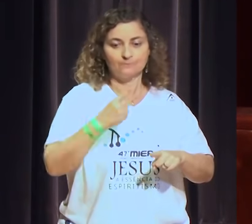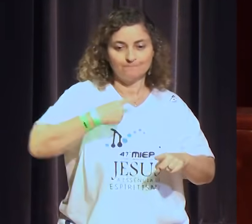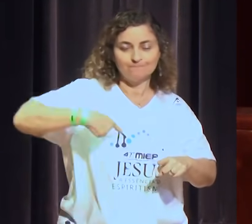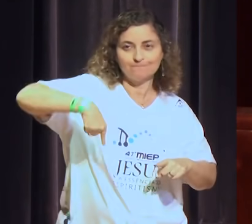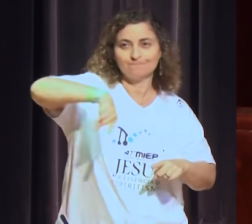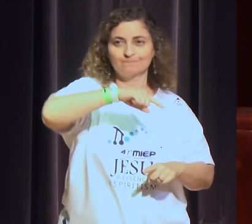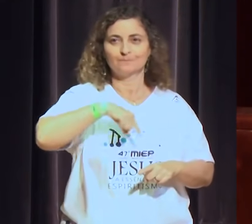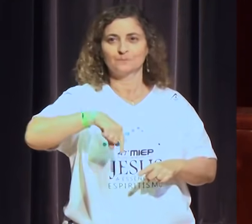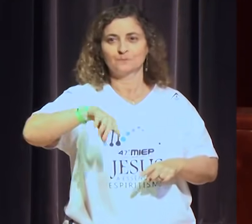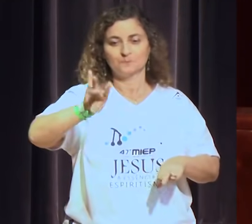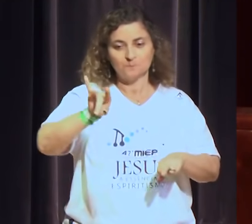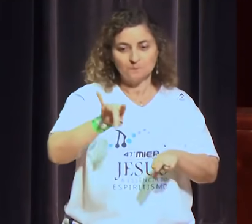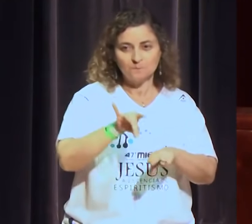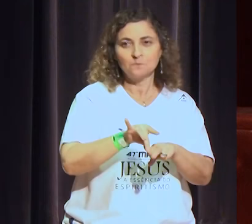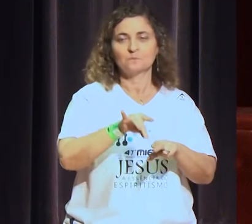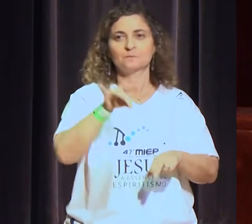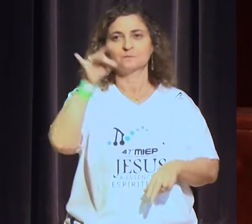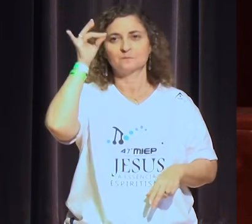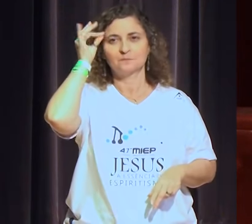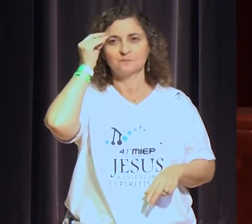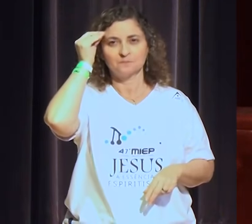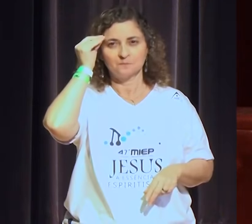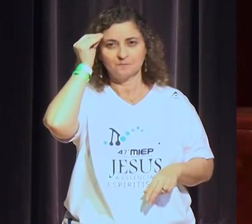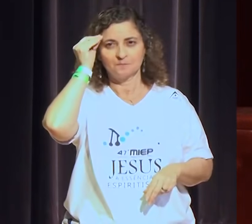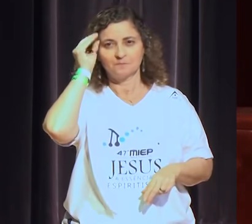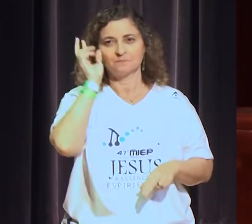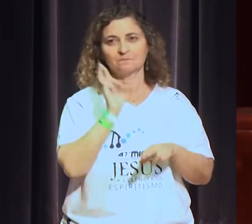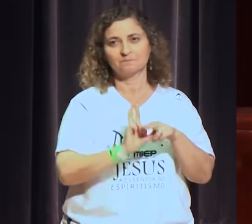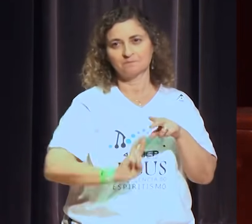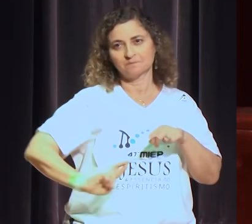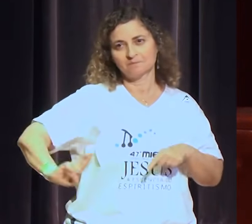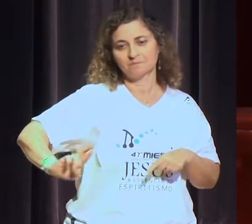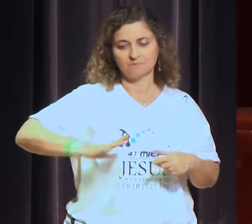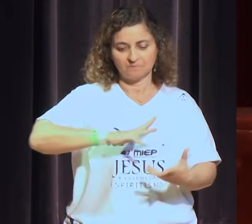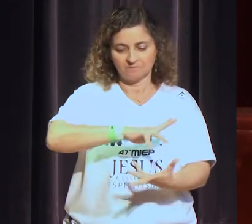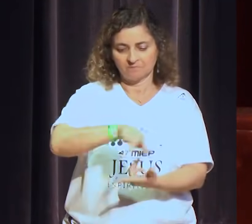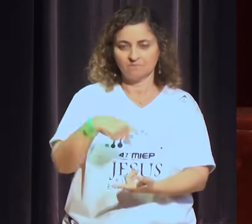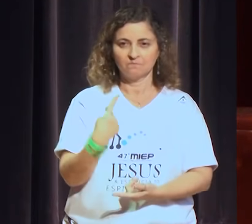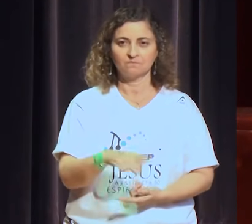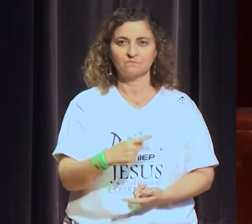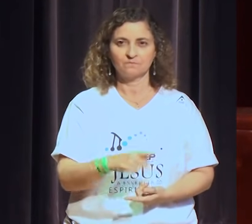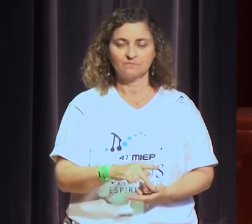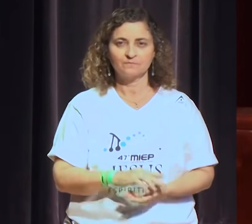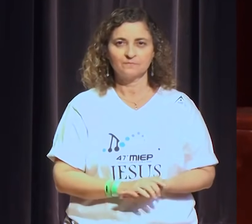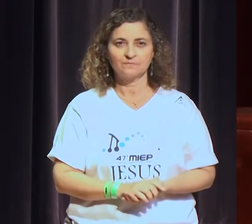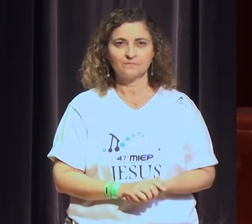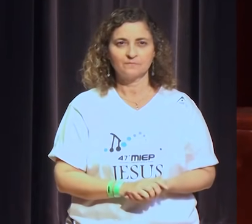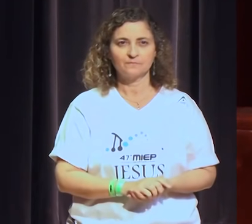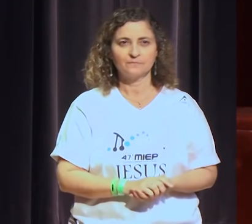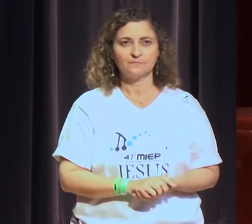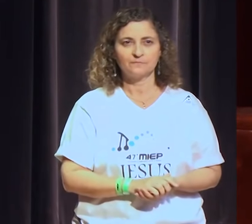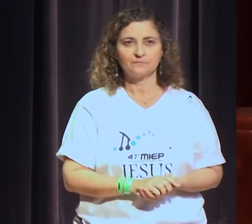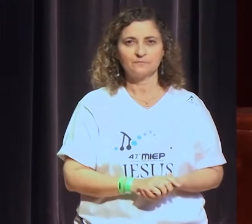Eu preciso impactar a experiência religiosa dos espíritos da terra.